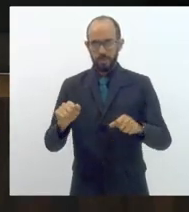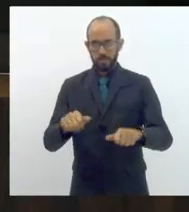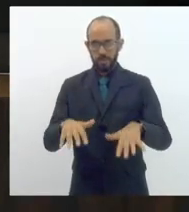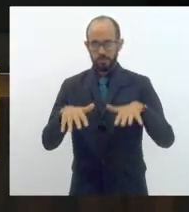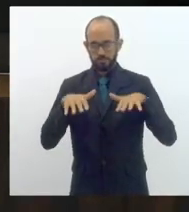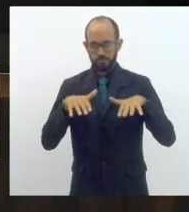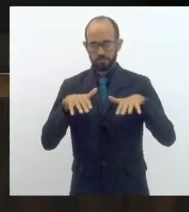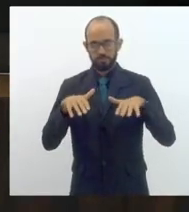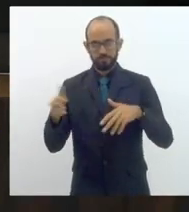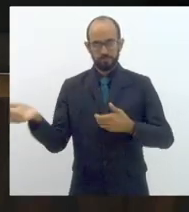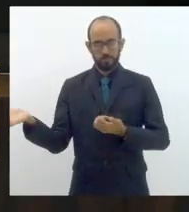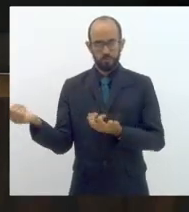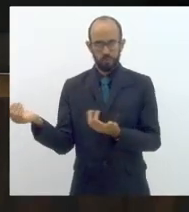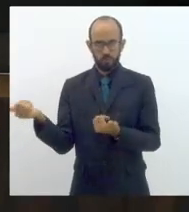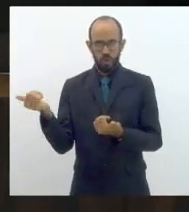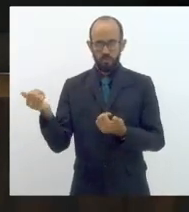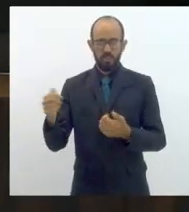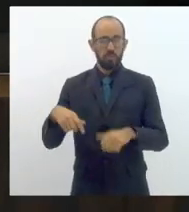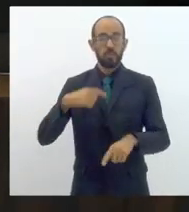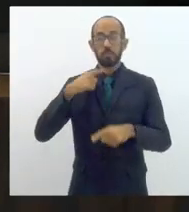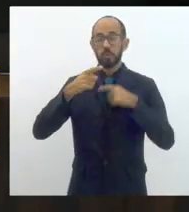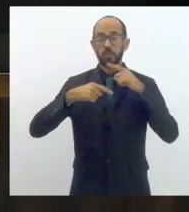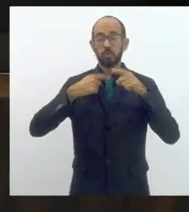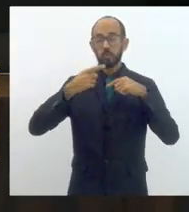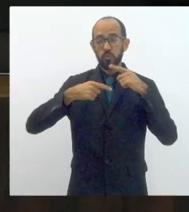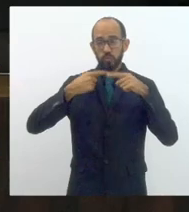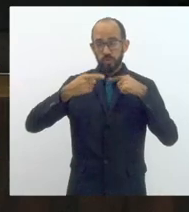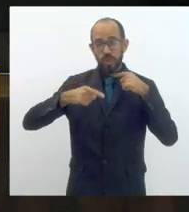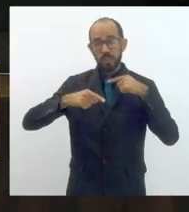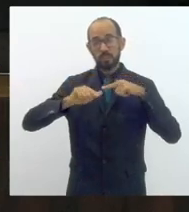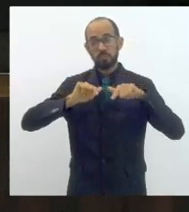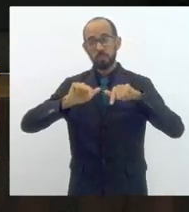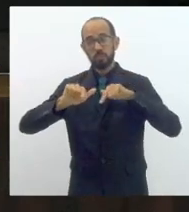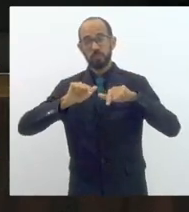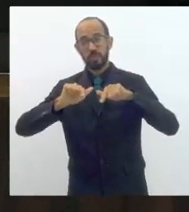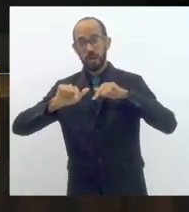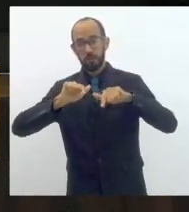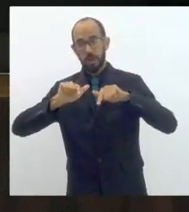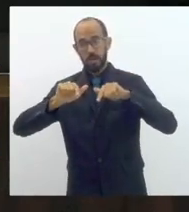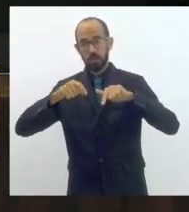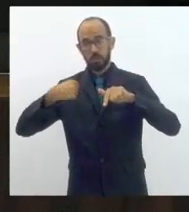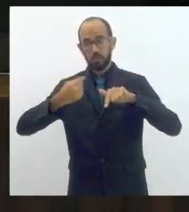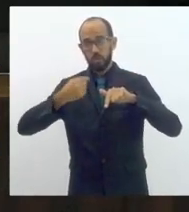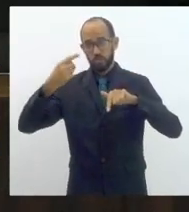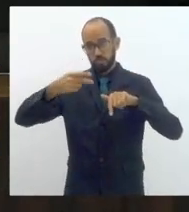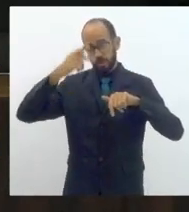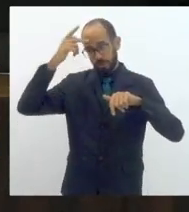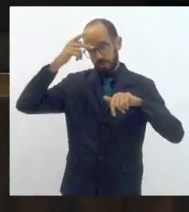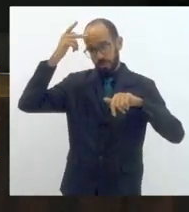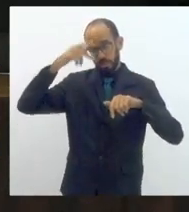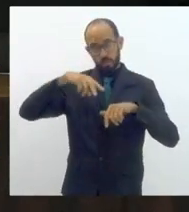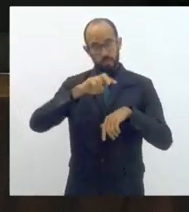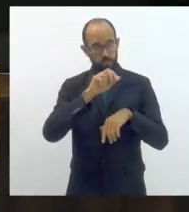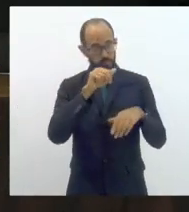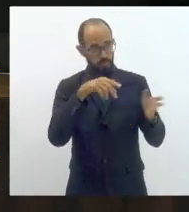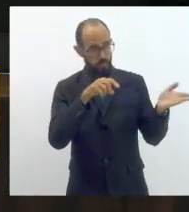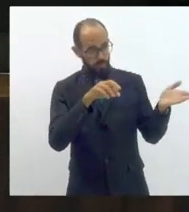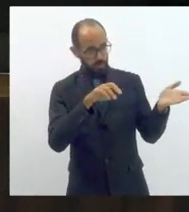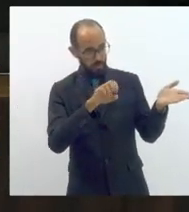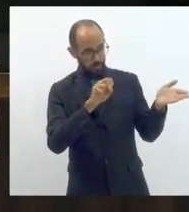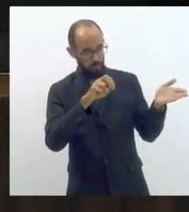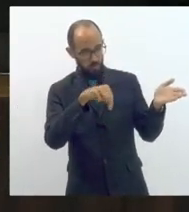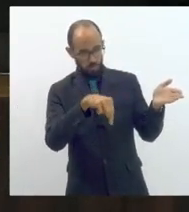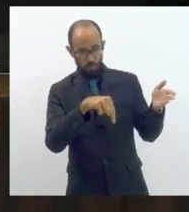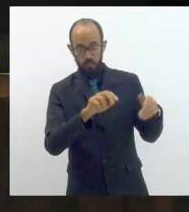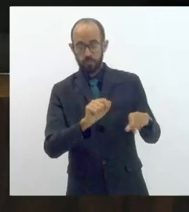muita incerteza e de muito trabalho por parte do nosso apadrinhamento e da coordenação do Wanderson. Por conta